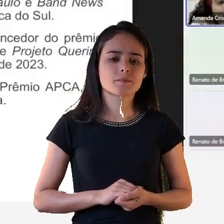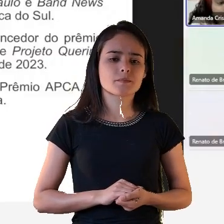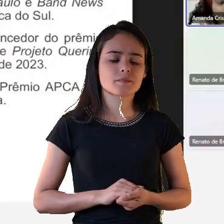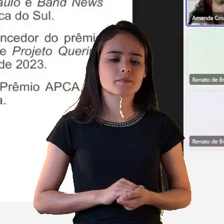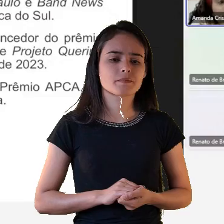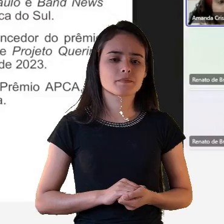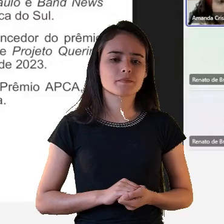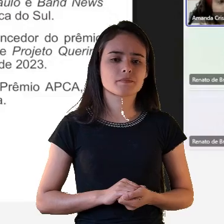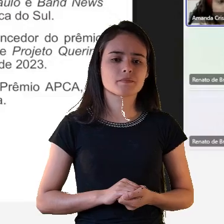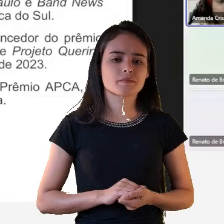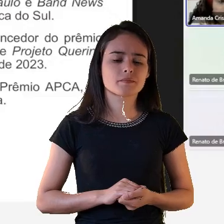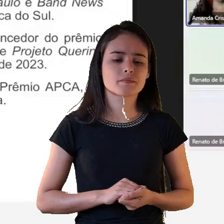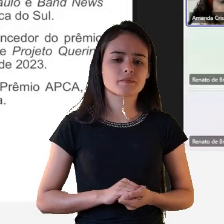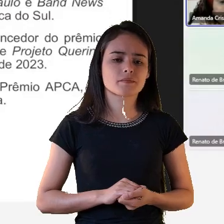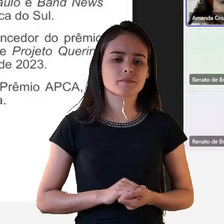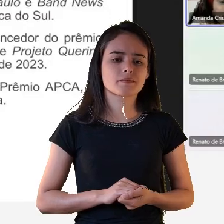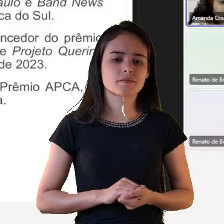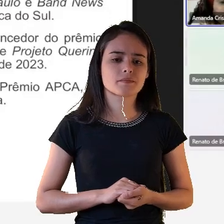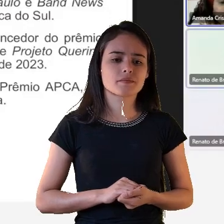algumas